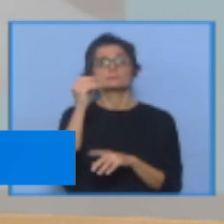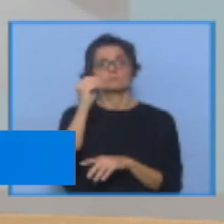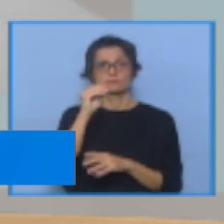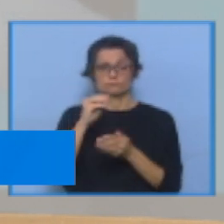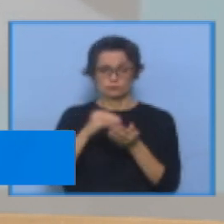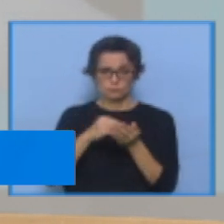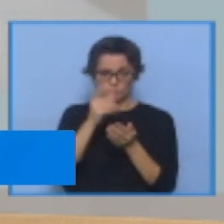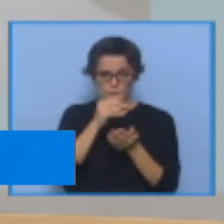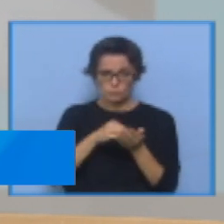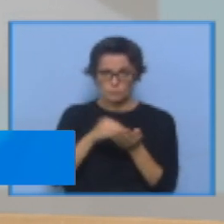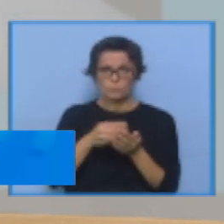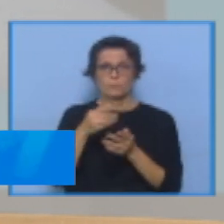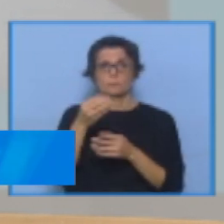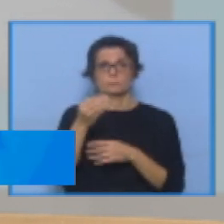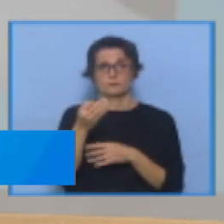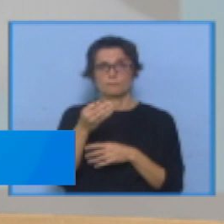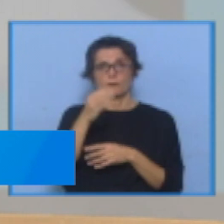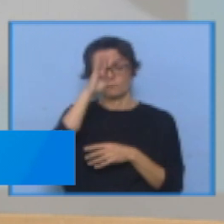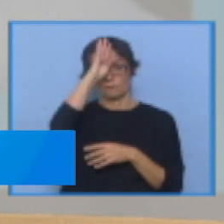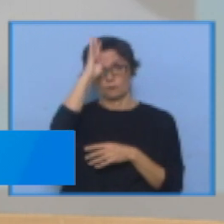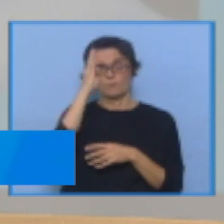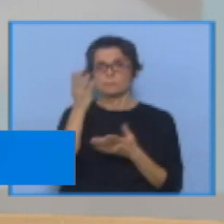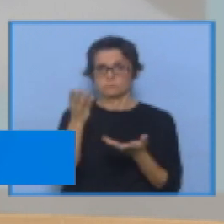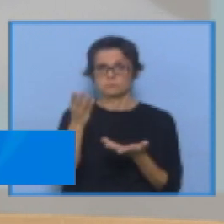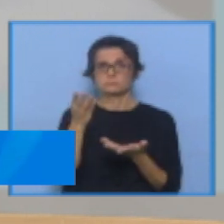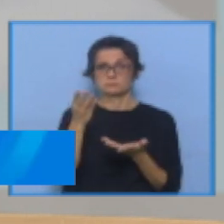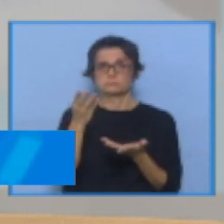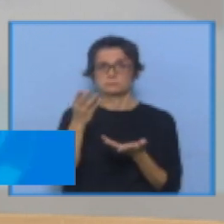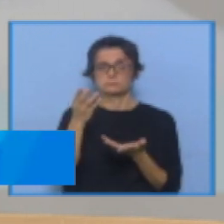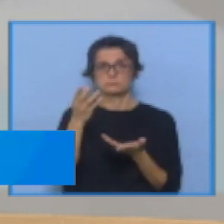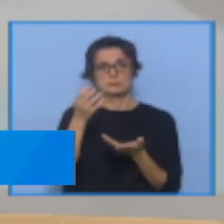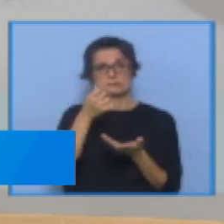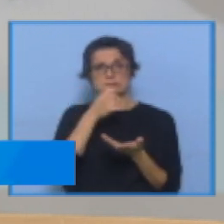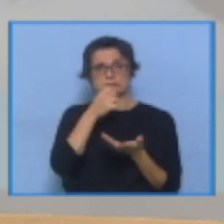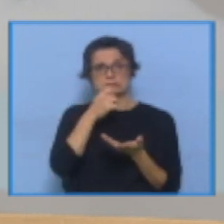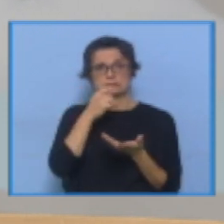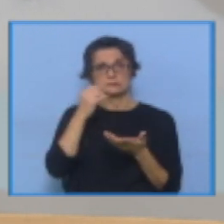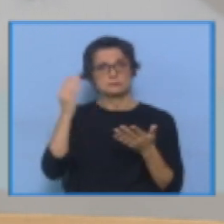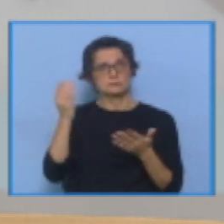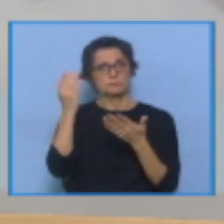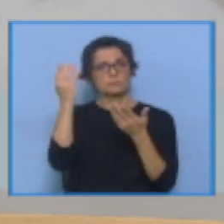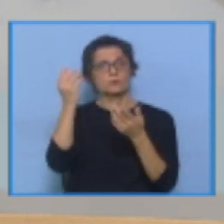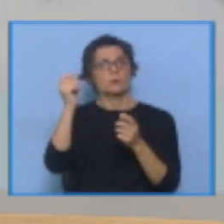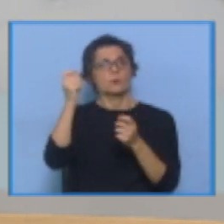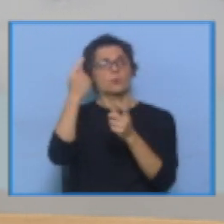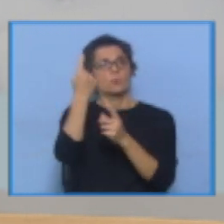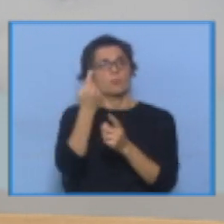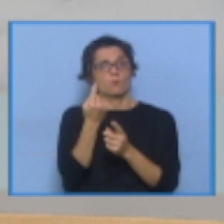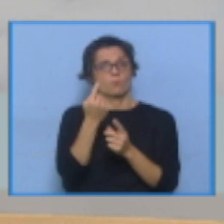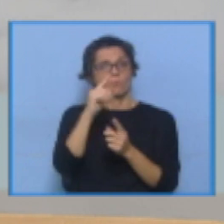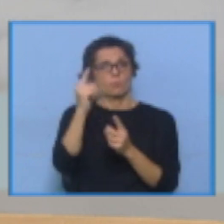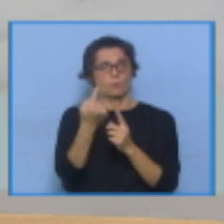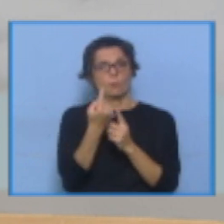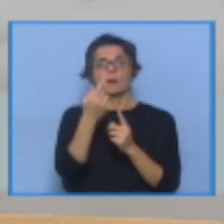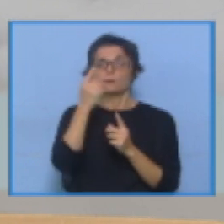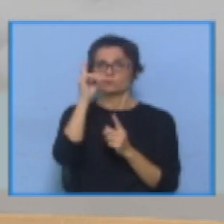Francisco teve esta iniciativa de celebrar todos os anos um dia dedicado aos pobres. É a terceira vez